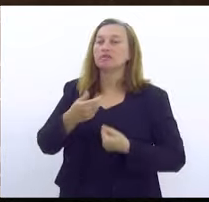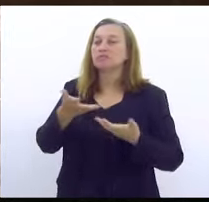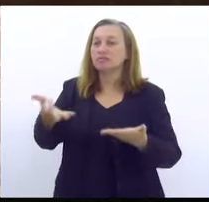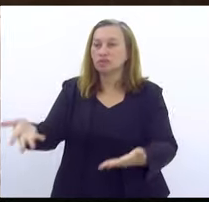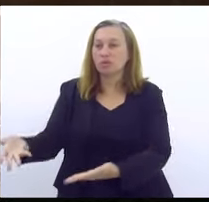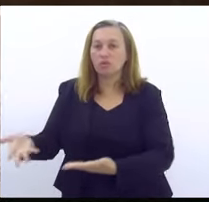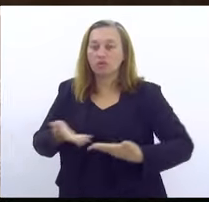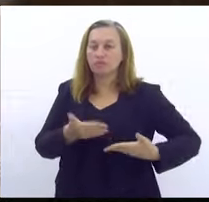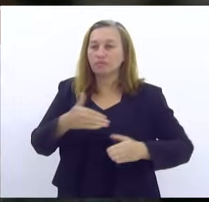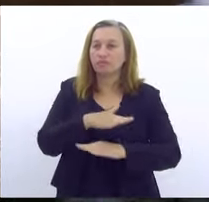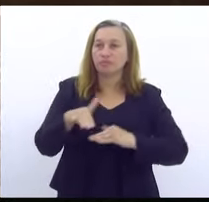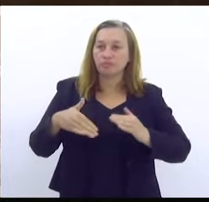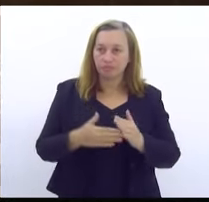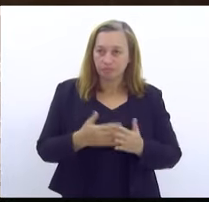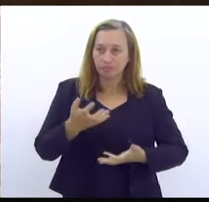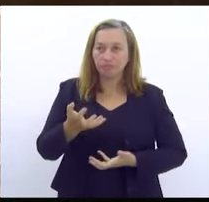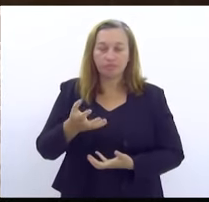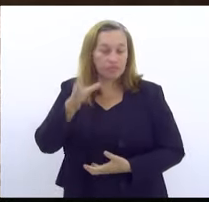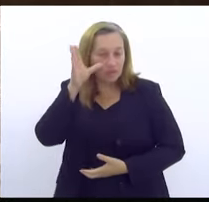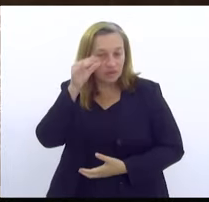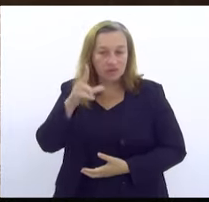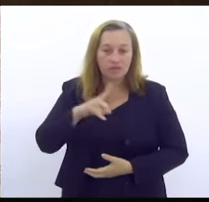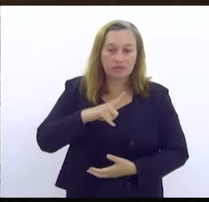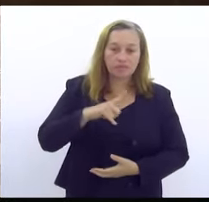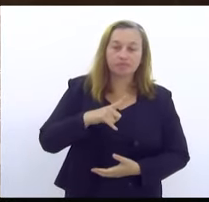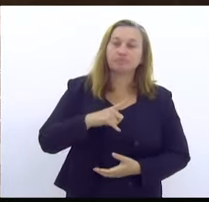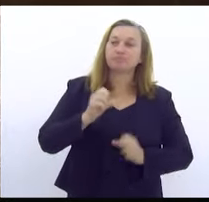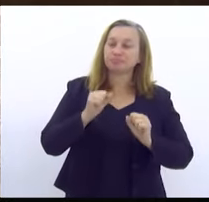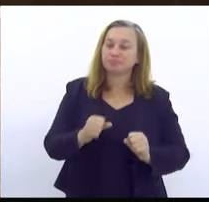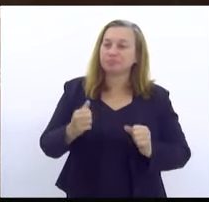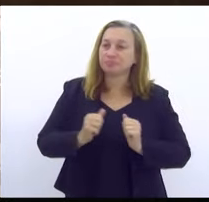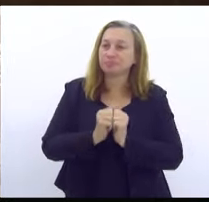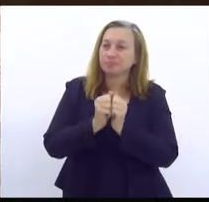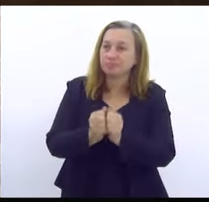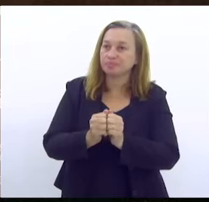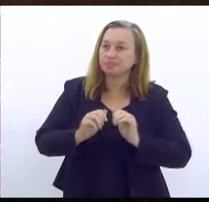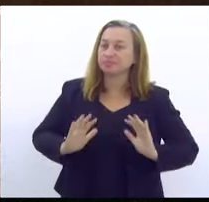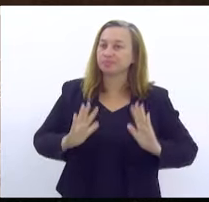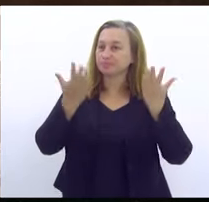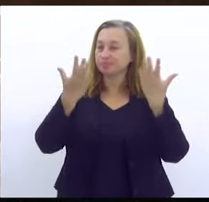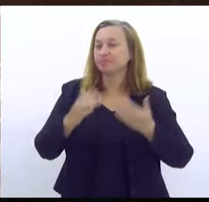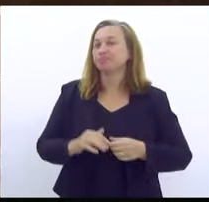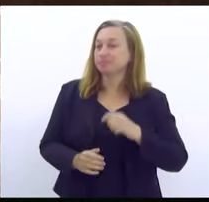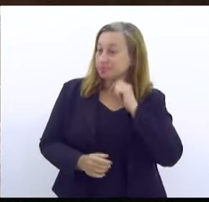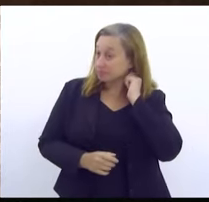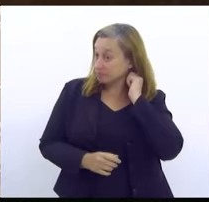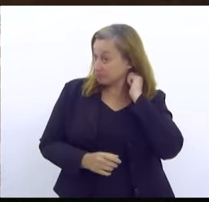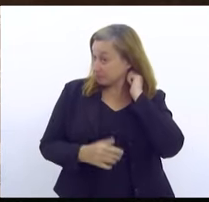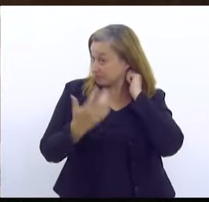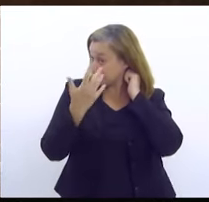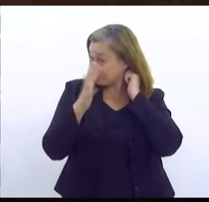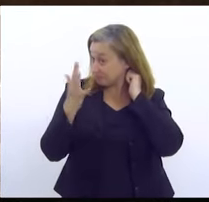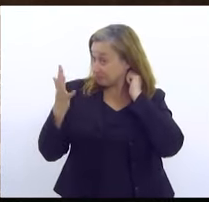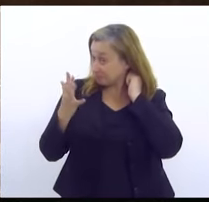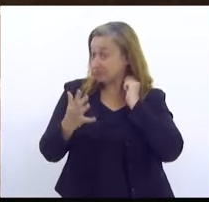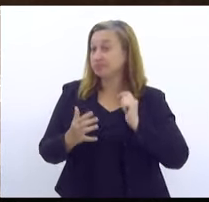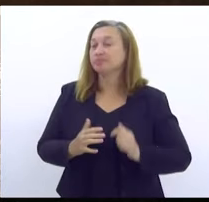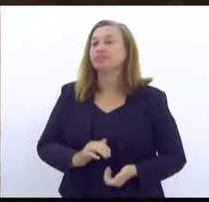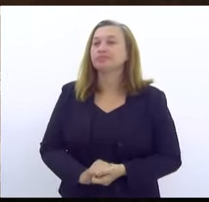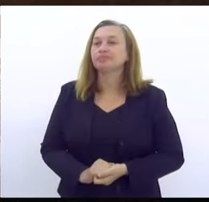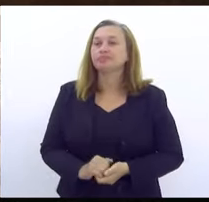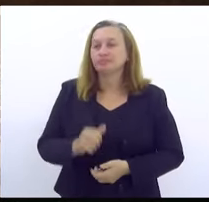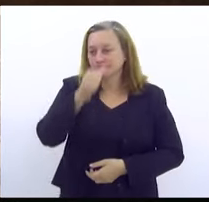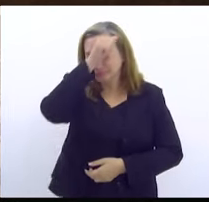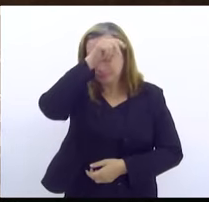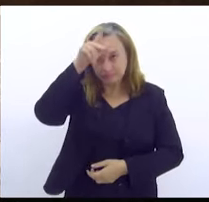todos que queiram, que tenham interesse, para poderem participar desse belíssimo evento, parabenizando desde logo o